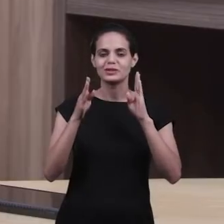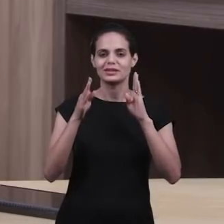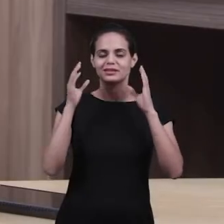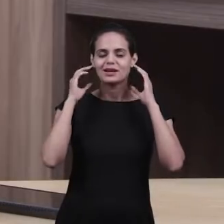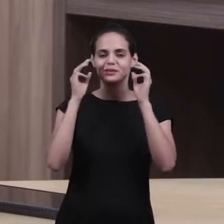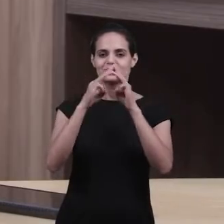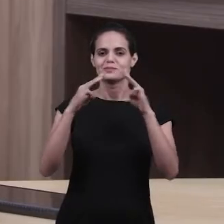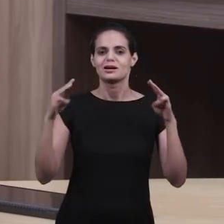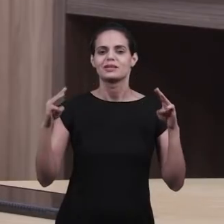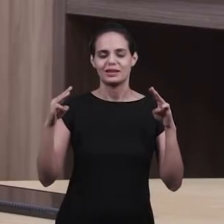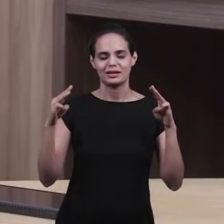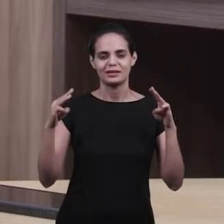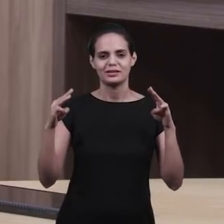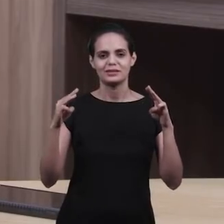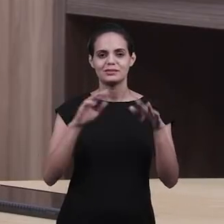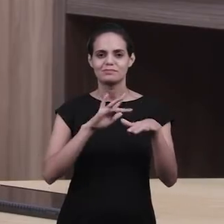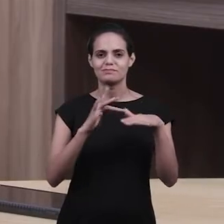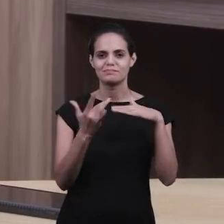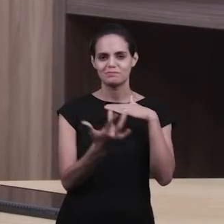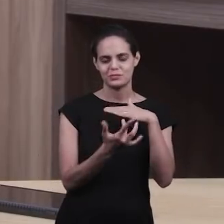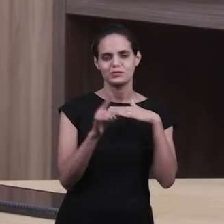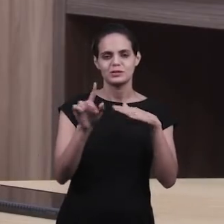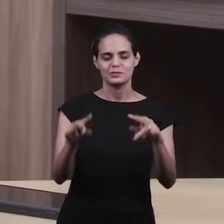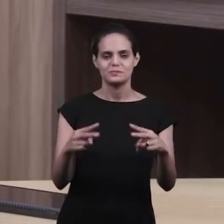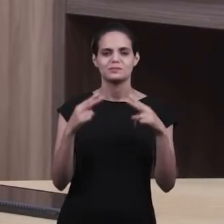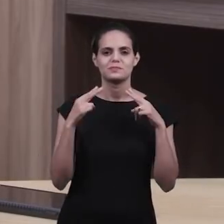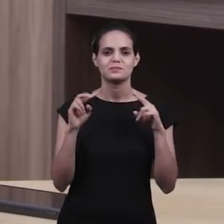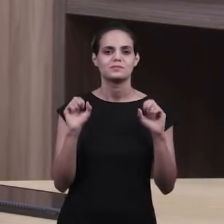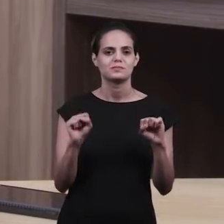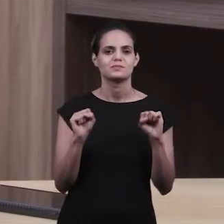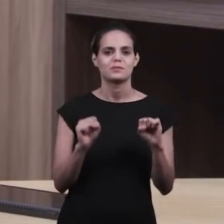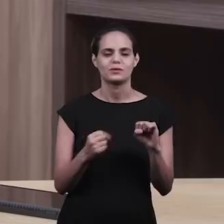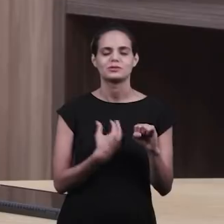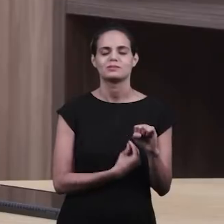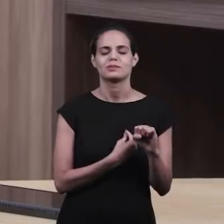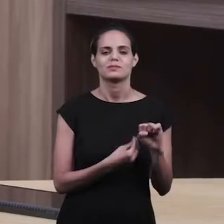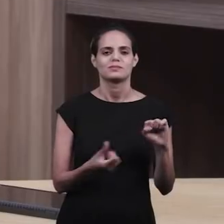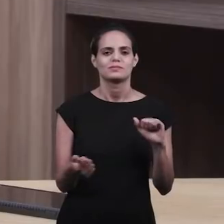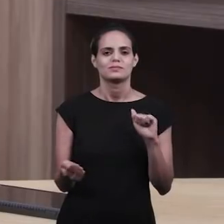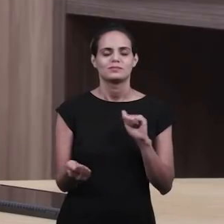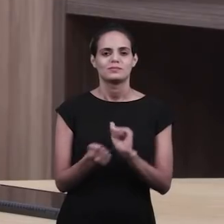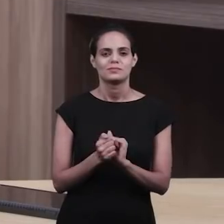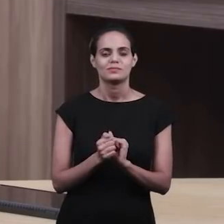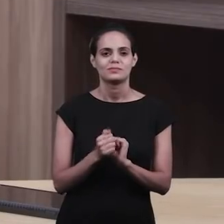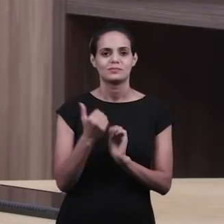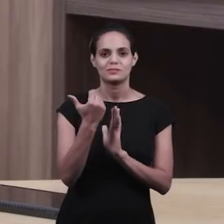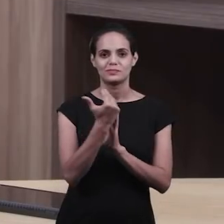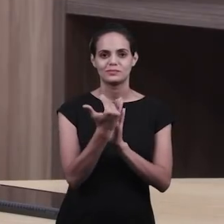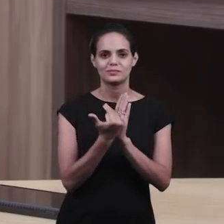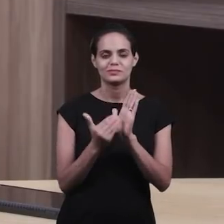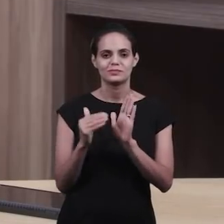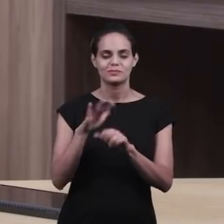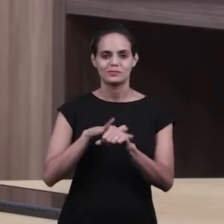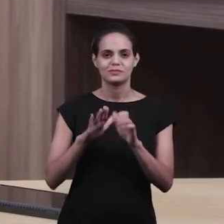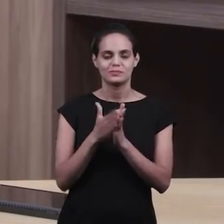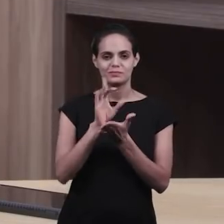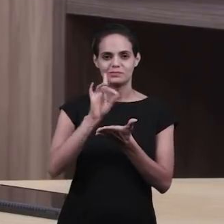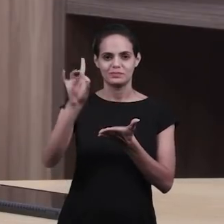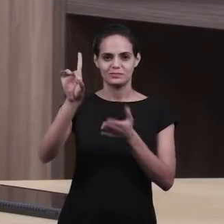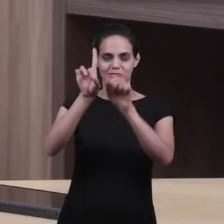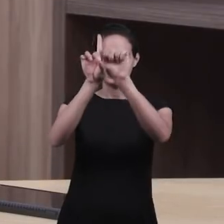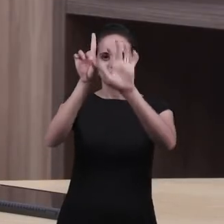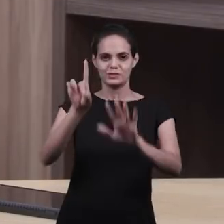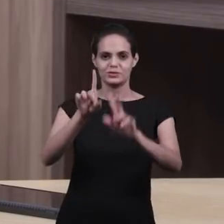YouTube. Em qualquer uma dessas plataformas você pode nos assistir e participar conosco do próximo Conversas Bíblicas. Deus abençoe, a paz do